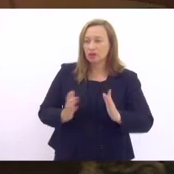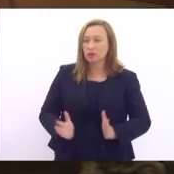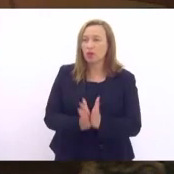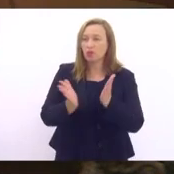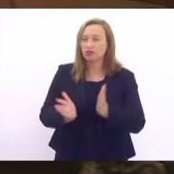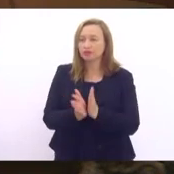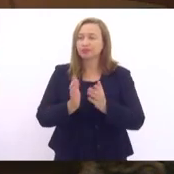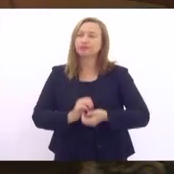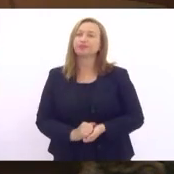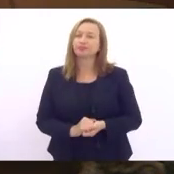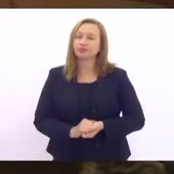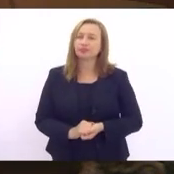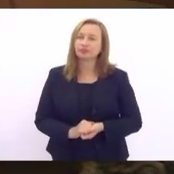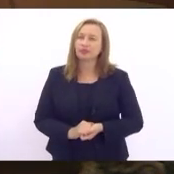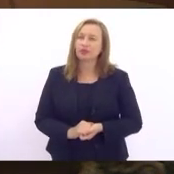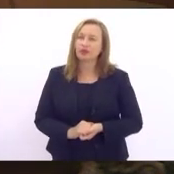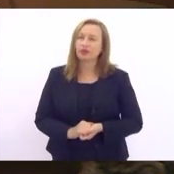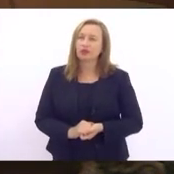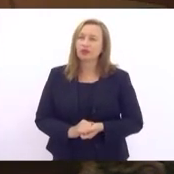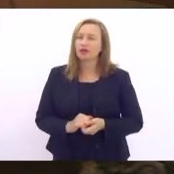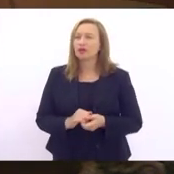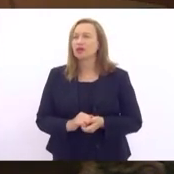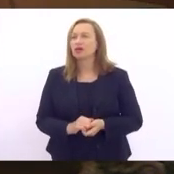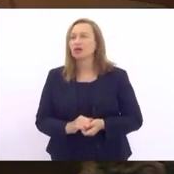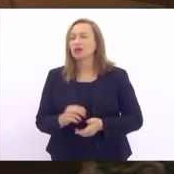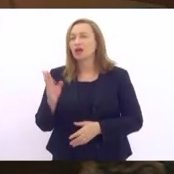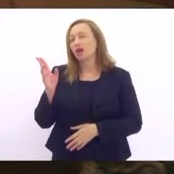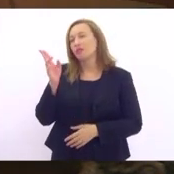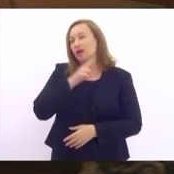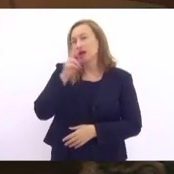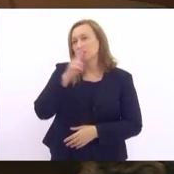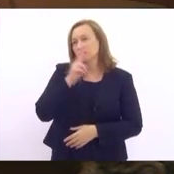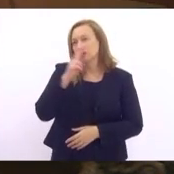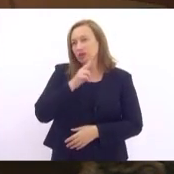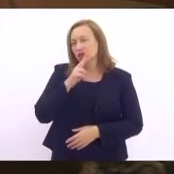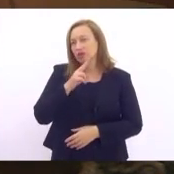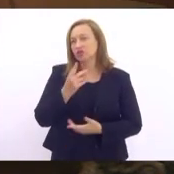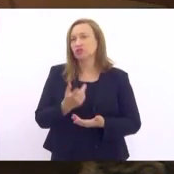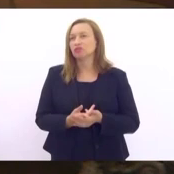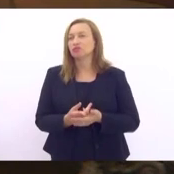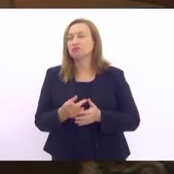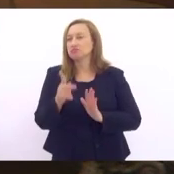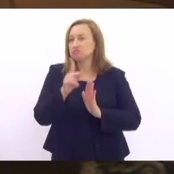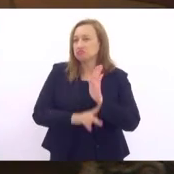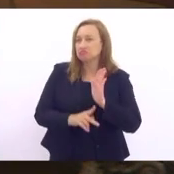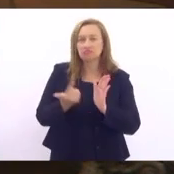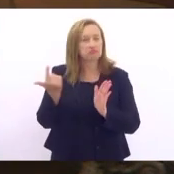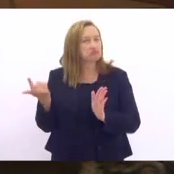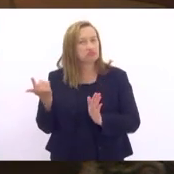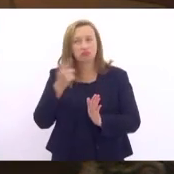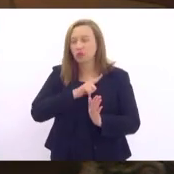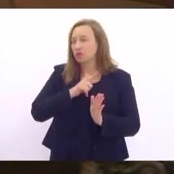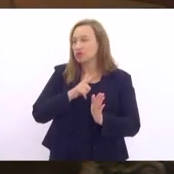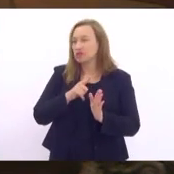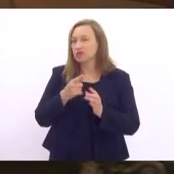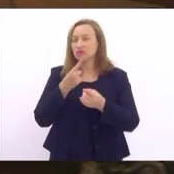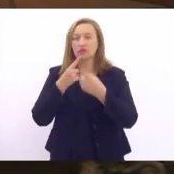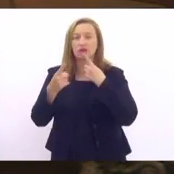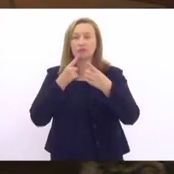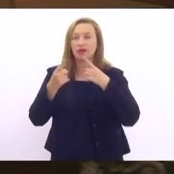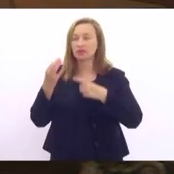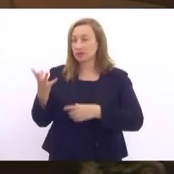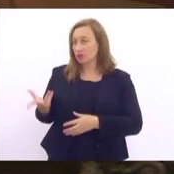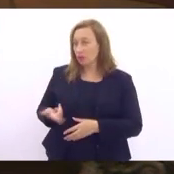do projeto, a gente não conseguiu fazer esse debate de conteúdo, que é um debate que a gente considera que é fundamental e estratégico para o